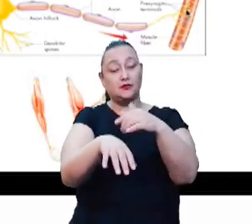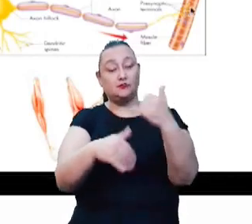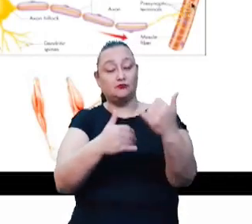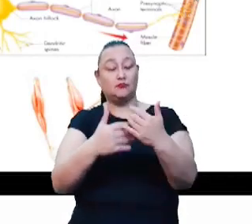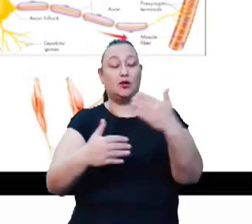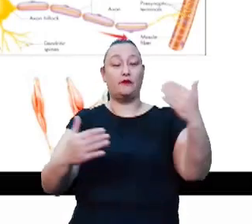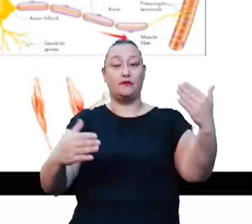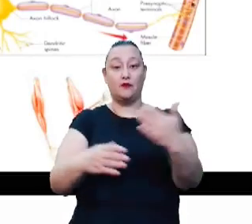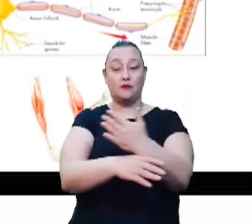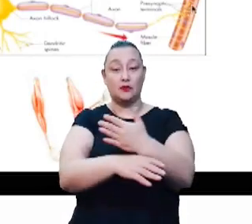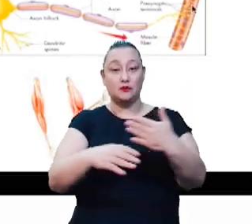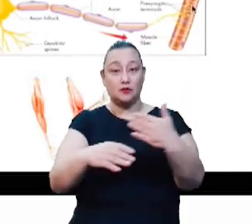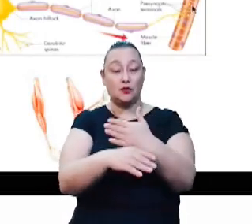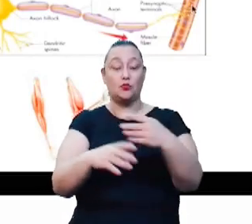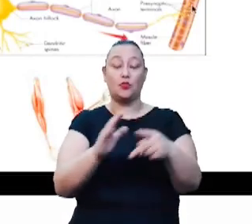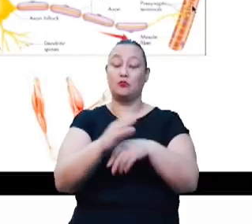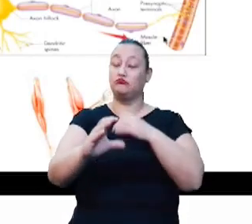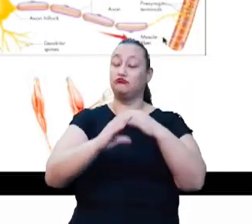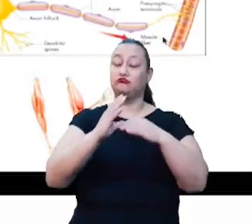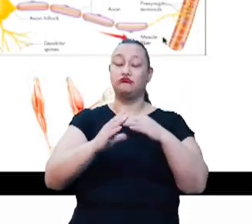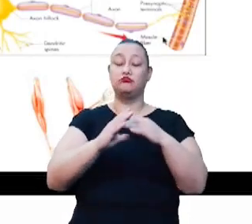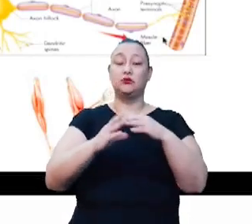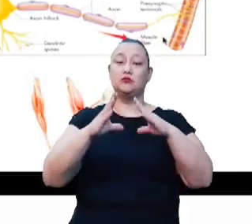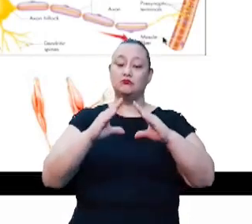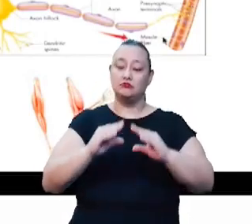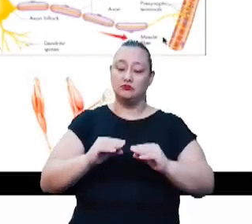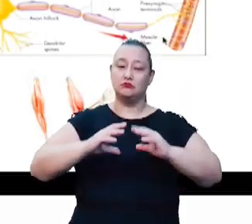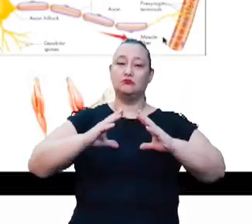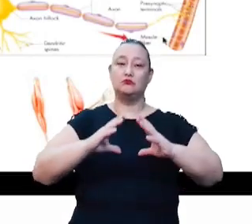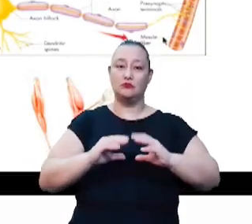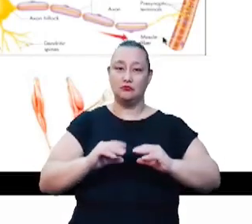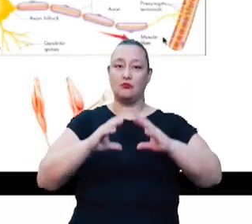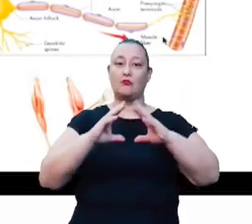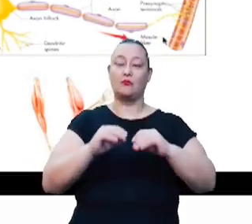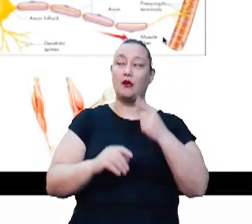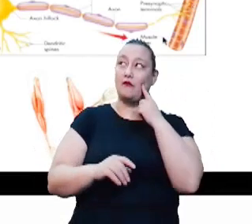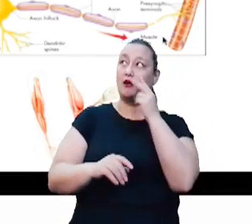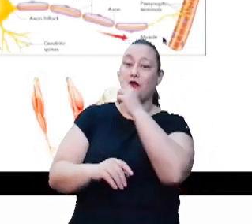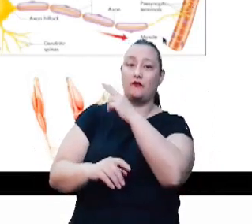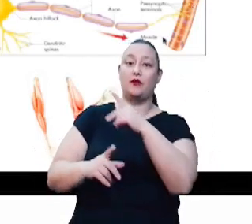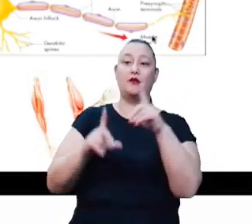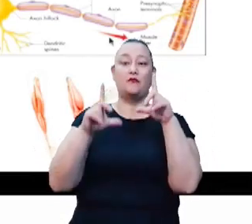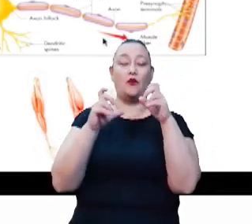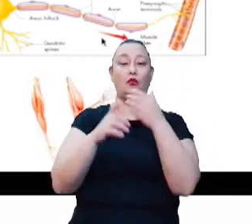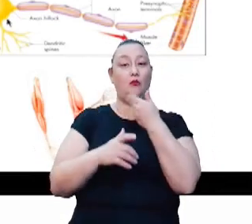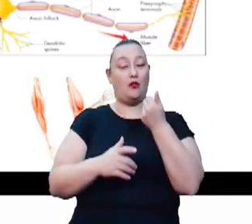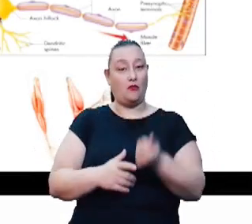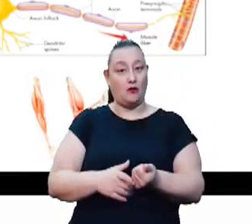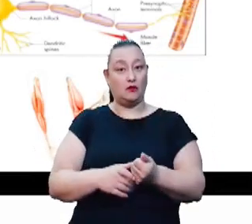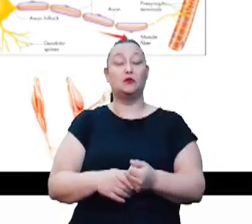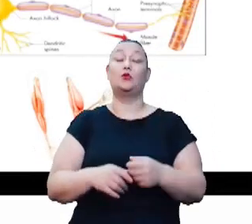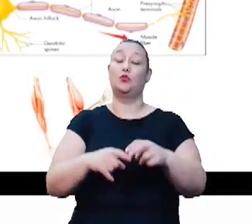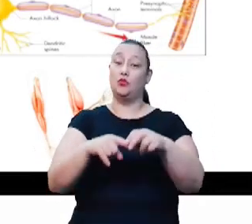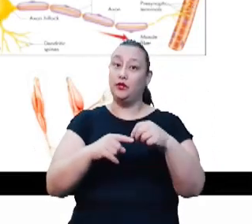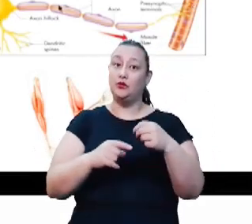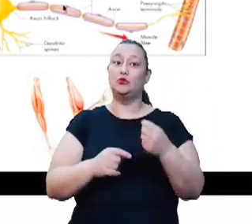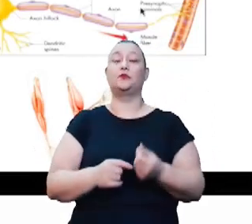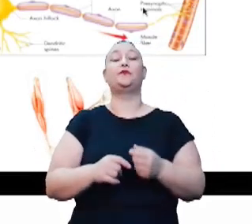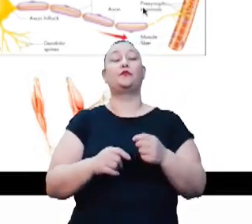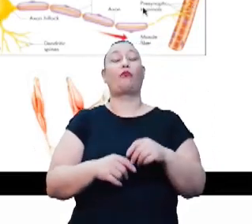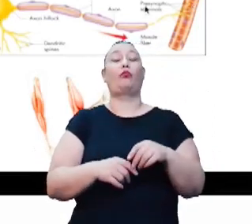relaxamento muscular para a fibra muscular. E aí a gente vai ver melhor daqui numa próxima figura. Então a toxina ela atua